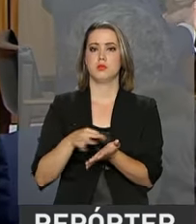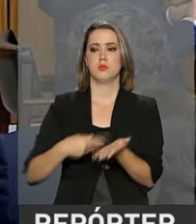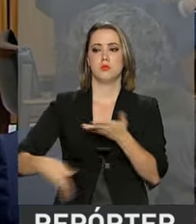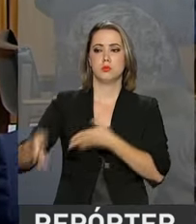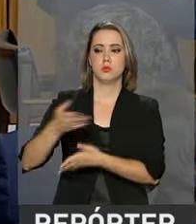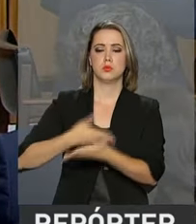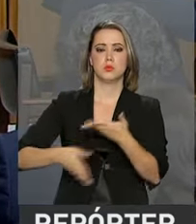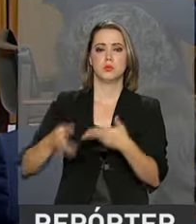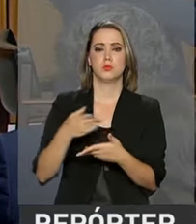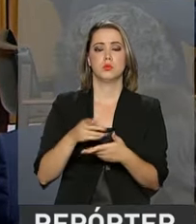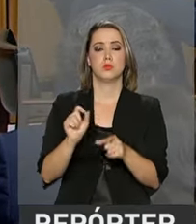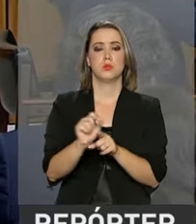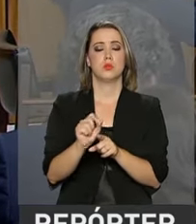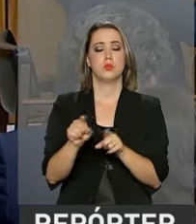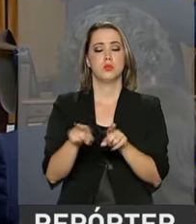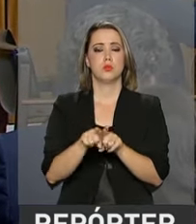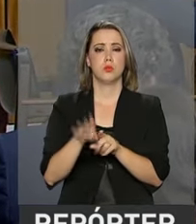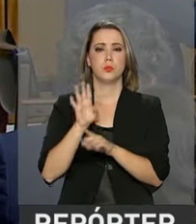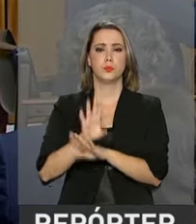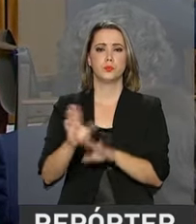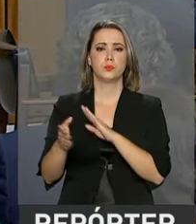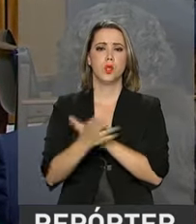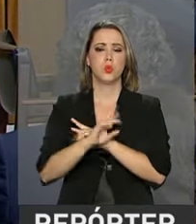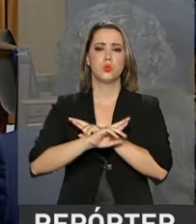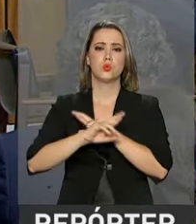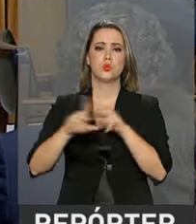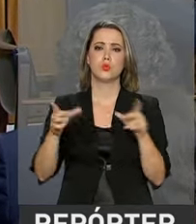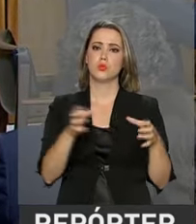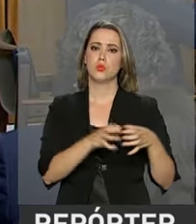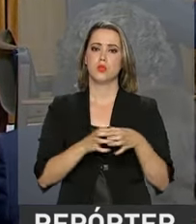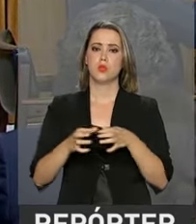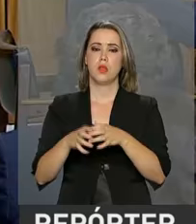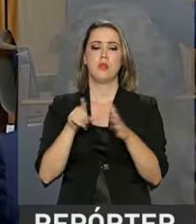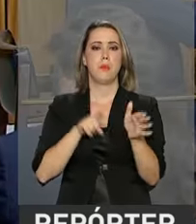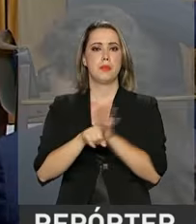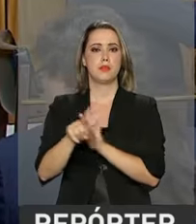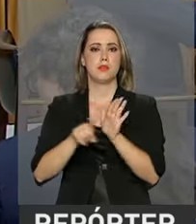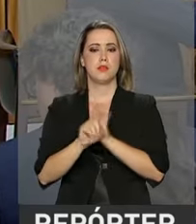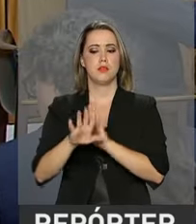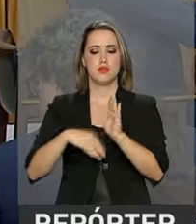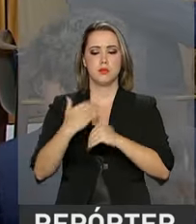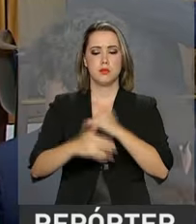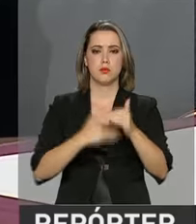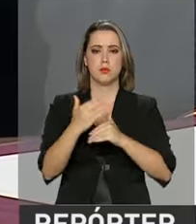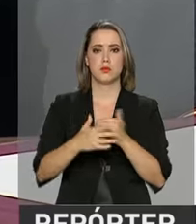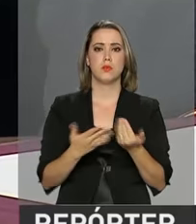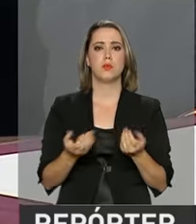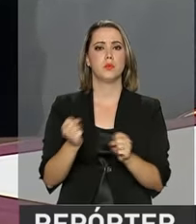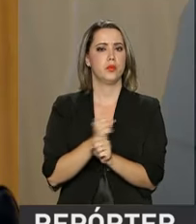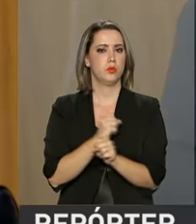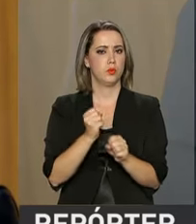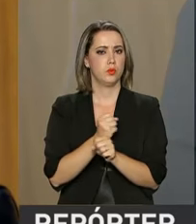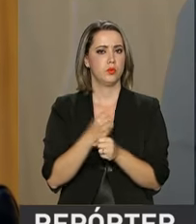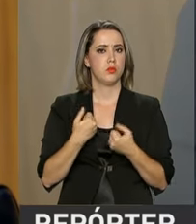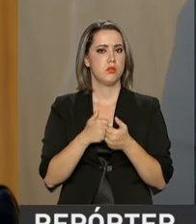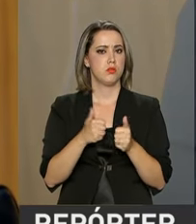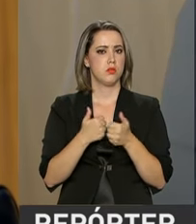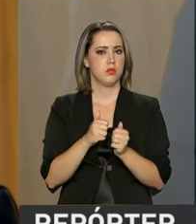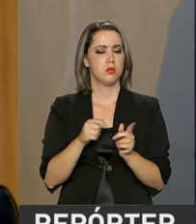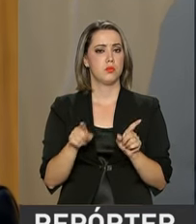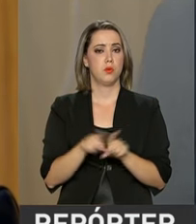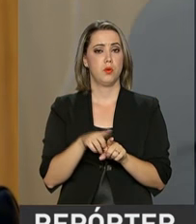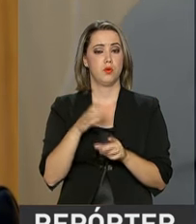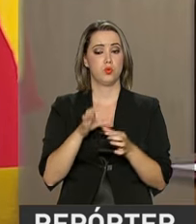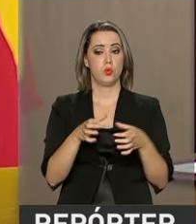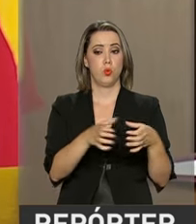diplomatas e cooperação em várias áreas como pesquisa e desenvolvimento a infraestrutura de transportes no